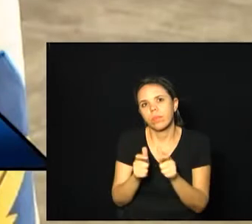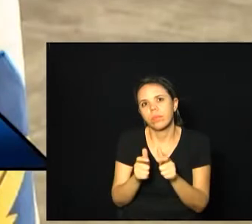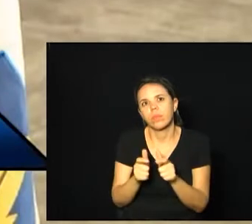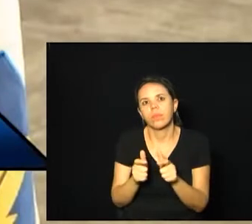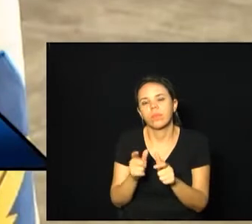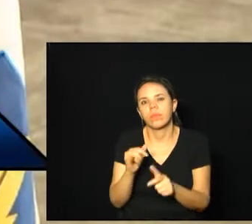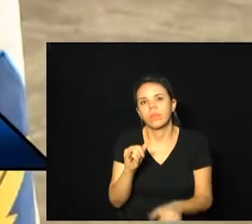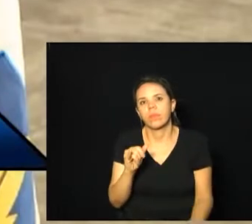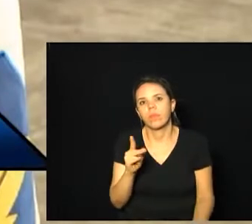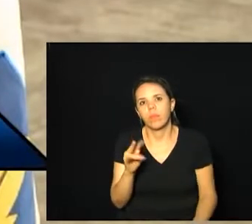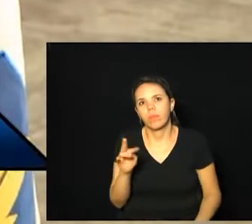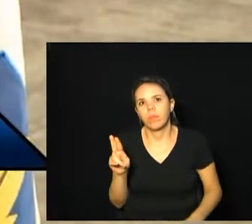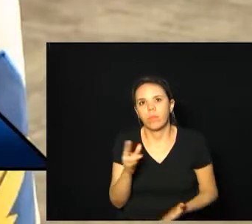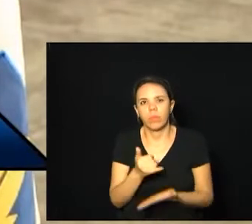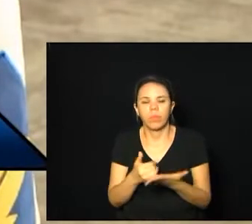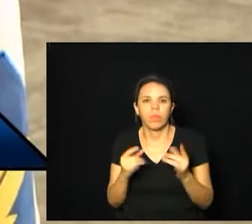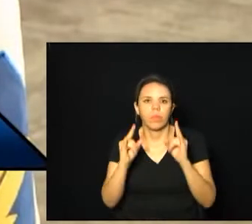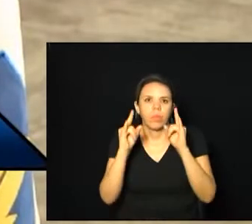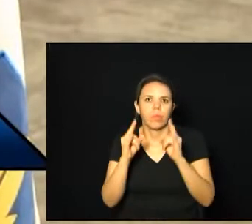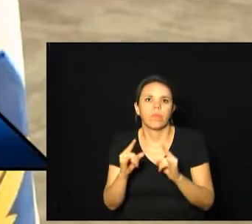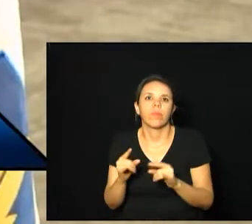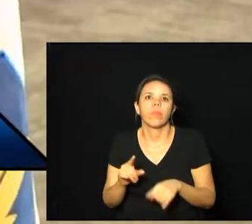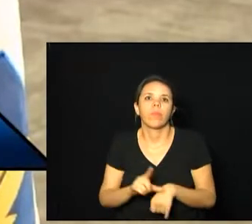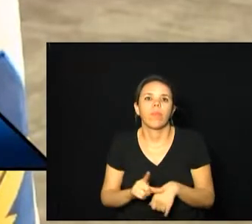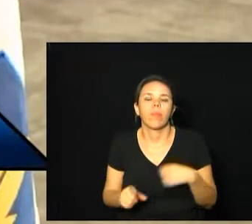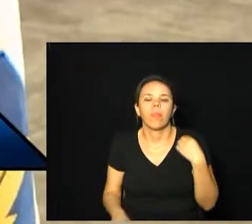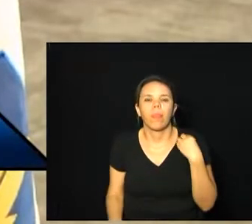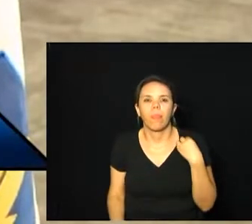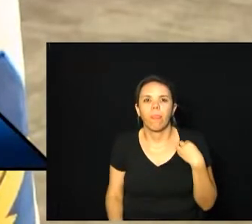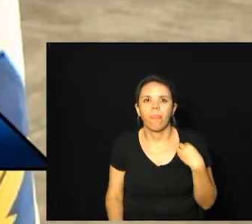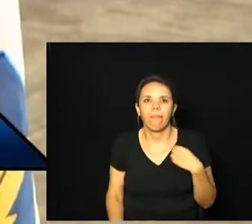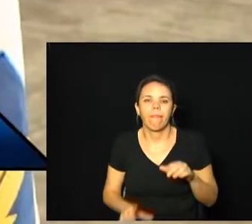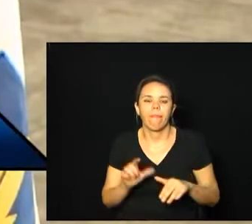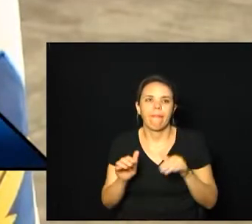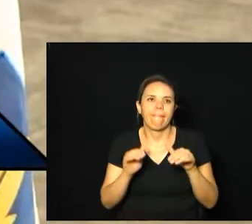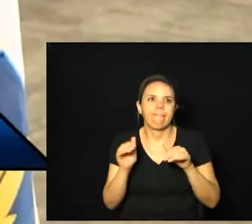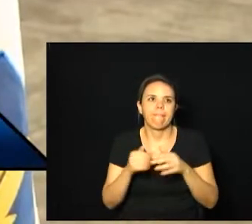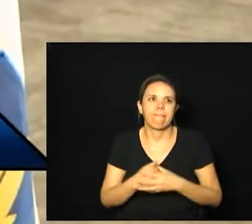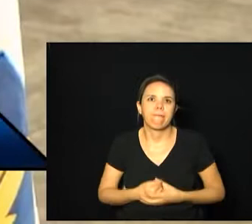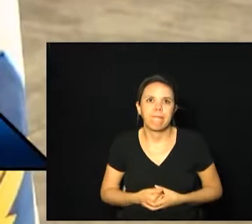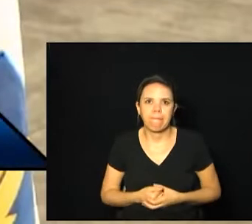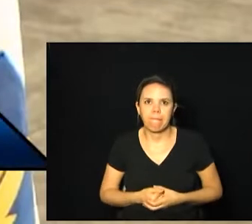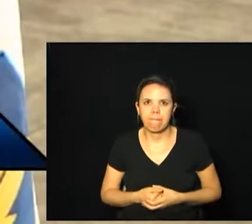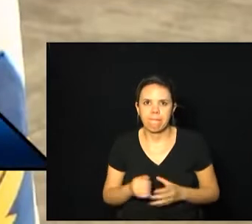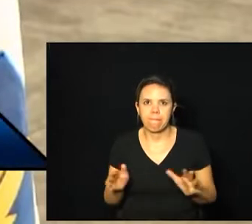do IPTU de galpões, né, de logísticas,